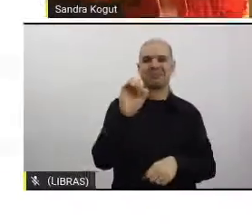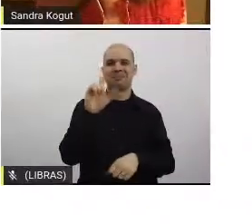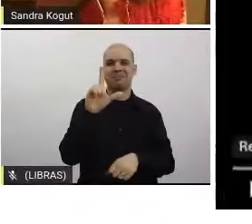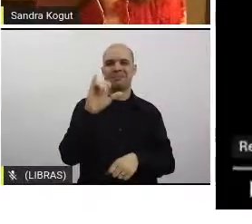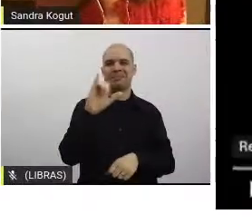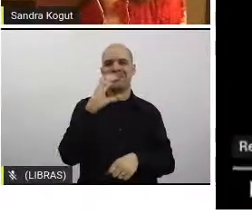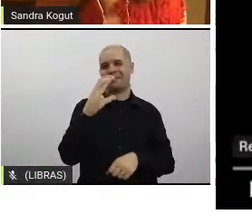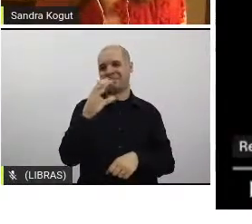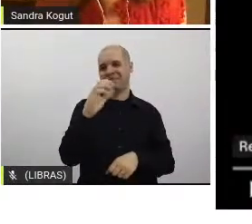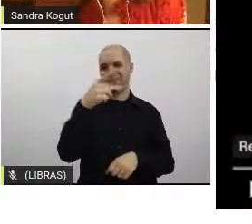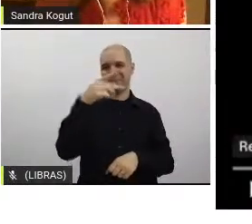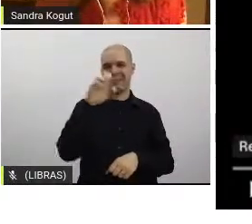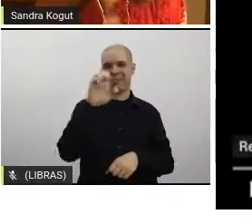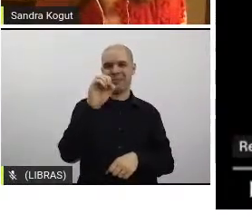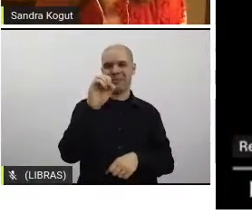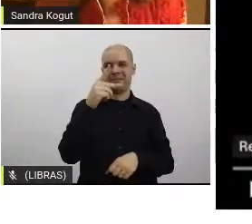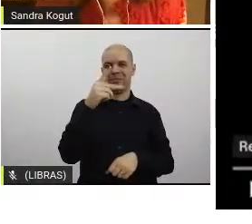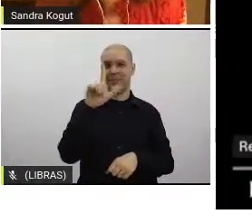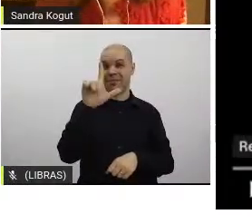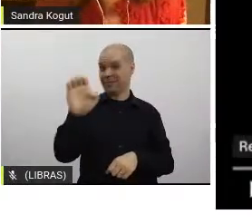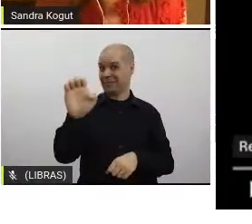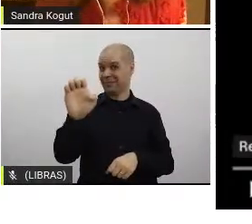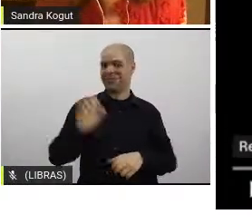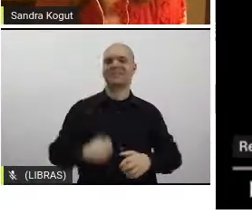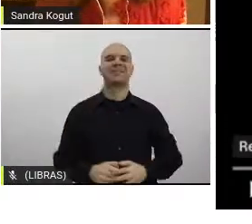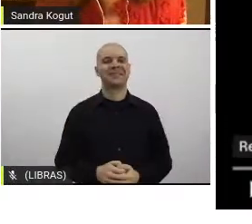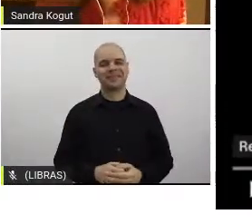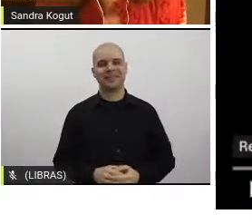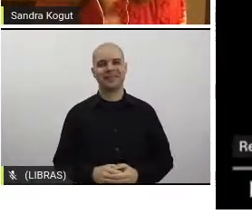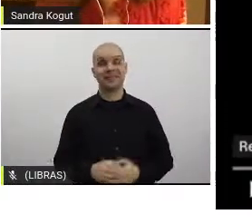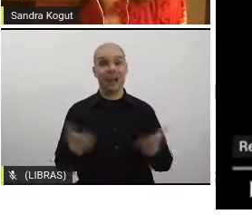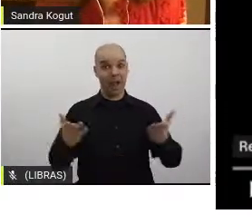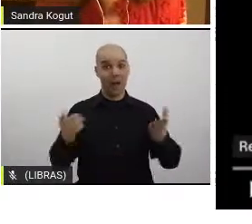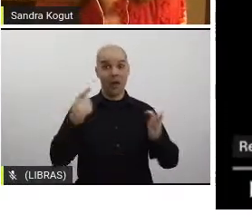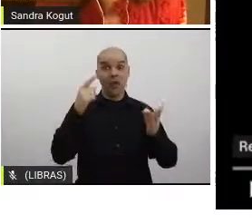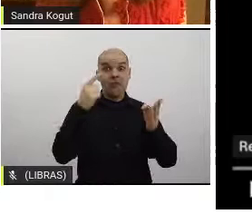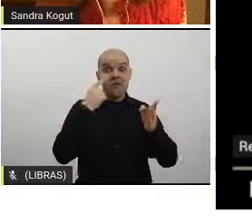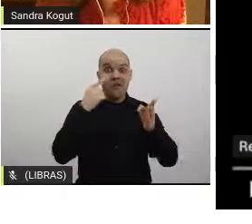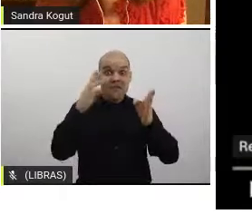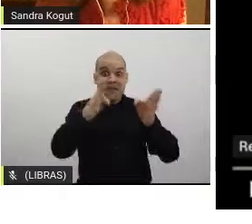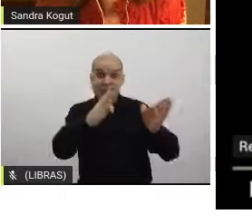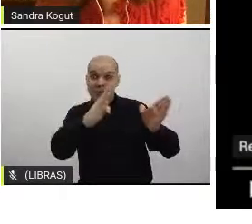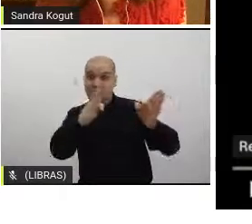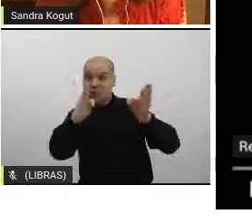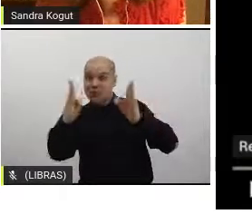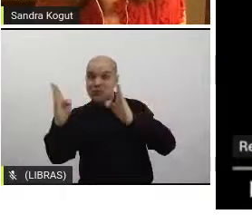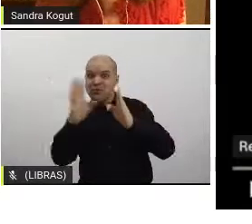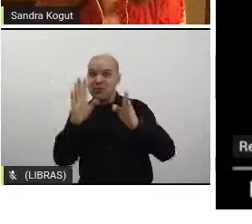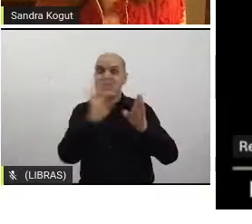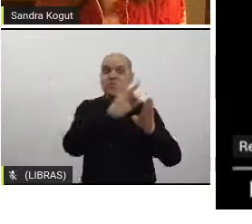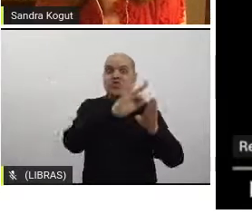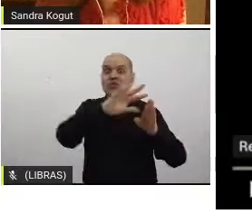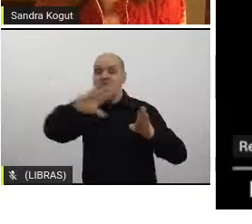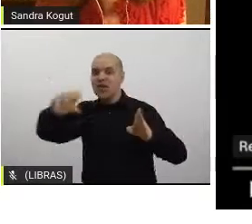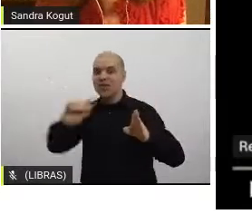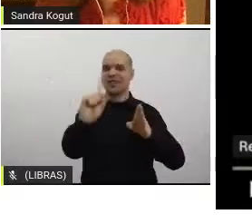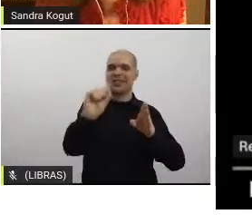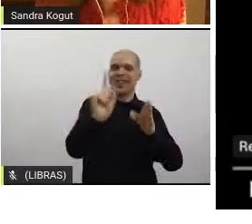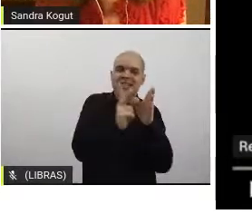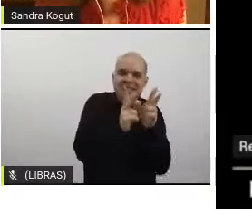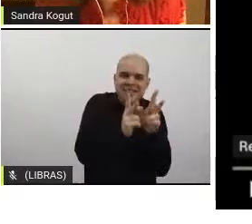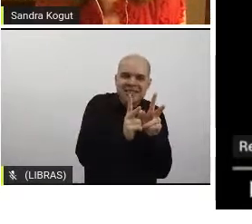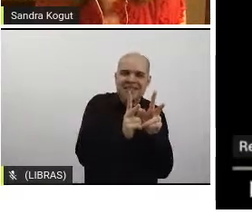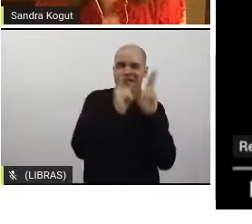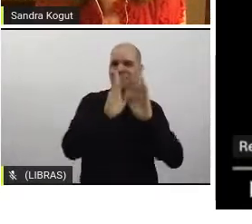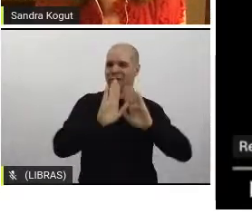porque depois você explica desses conjuntos que você fez, a gente vai mostrar um trechinho de uma